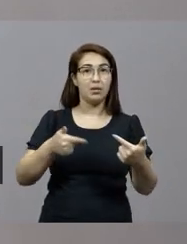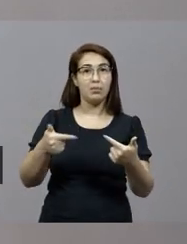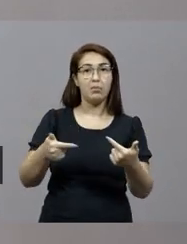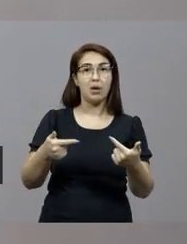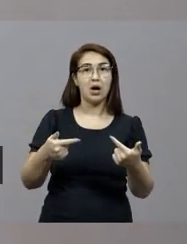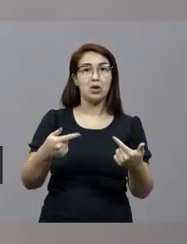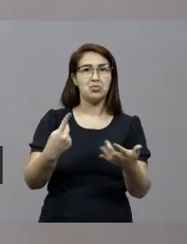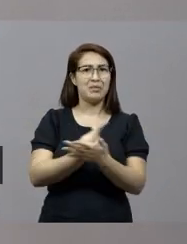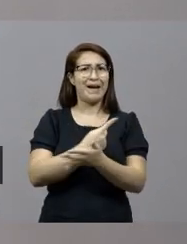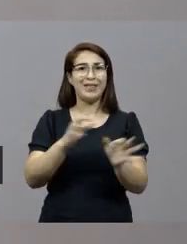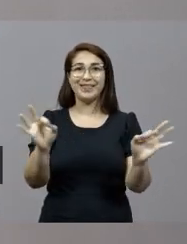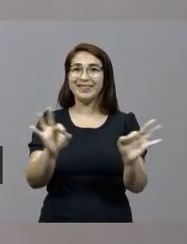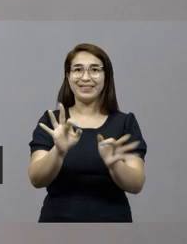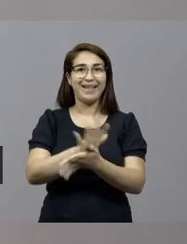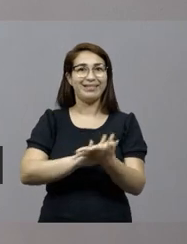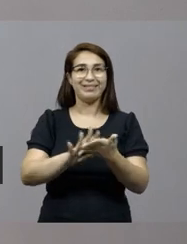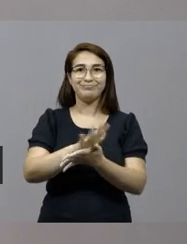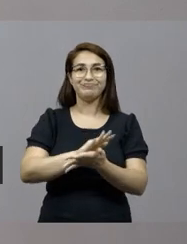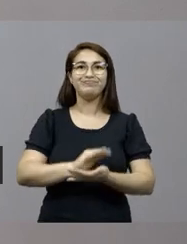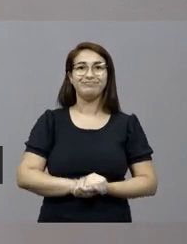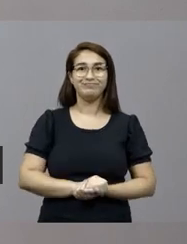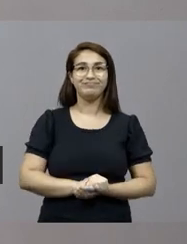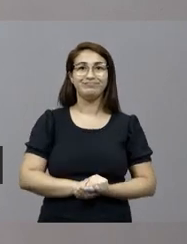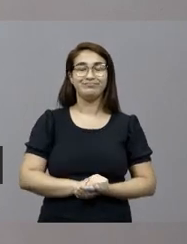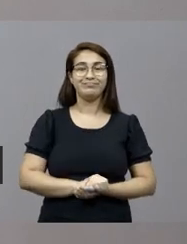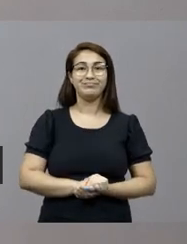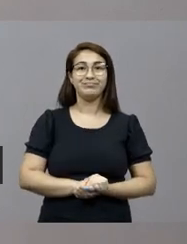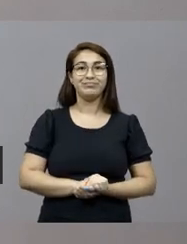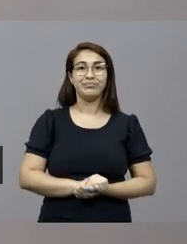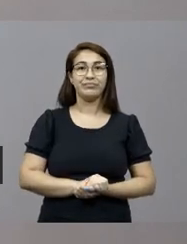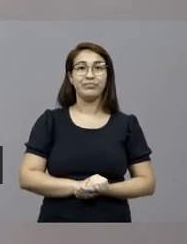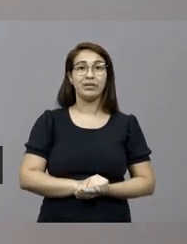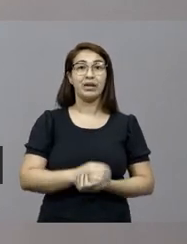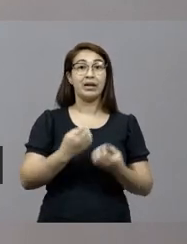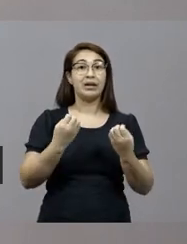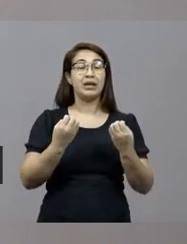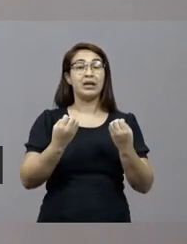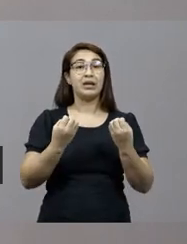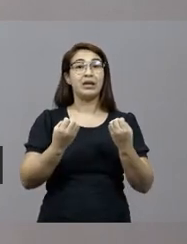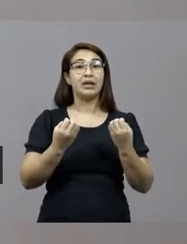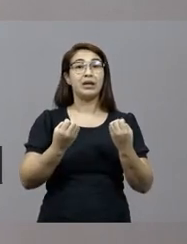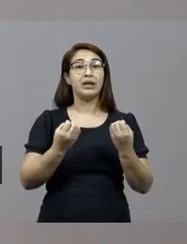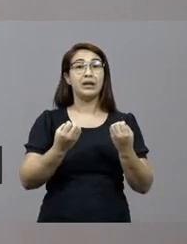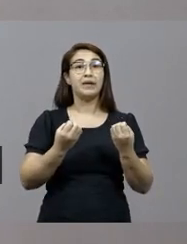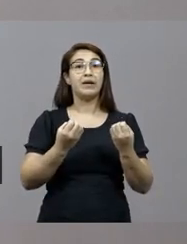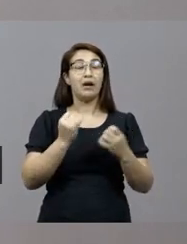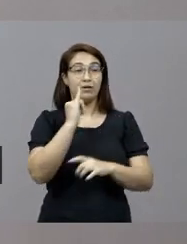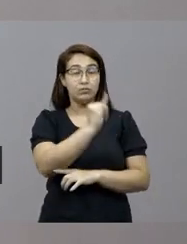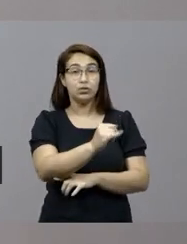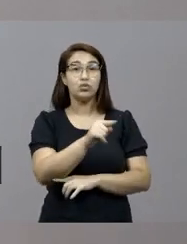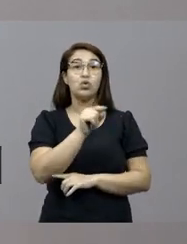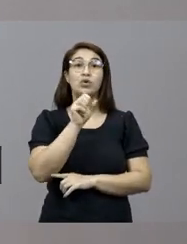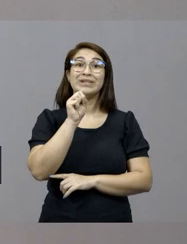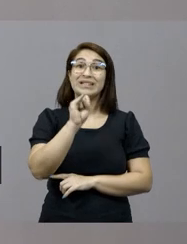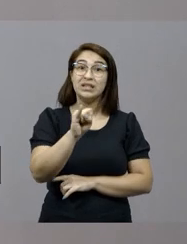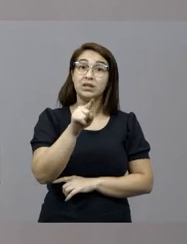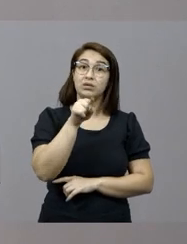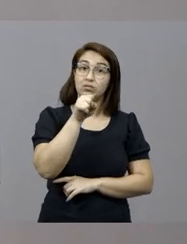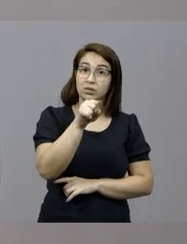erros. E até ofereceu para o vagabundo a oportunidade de rendimento, de